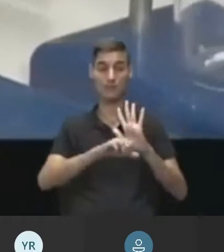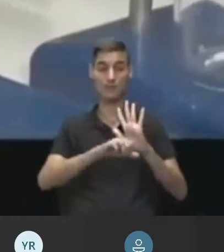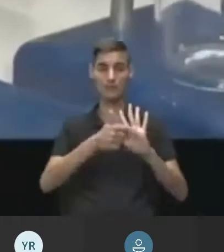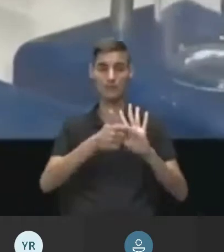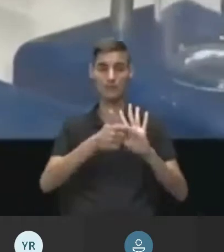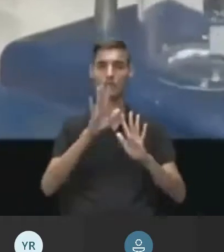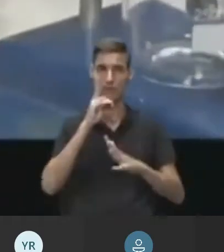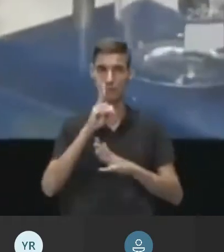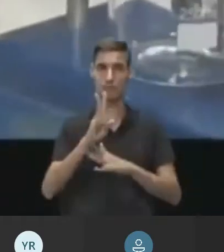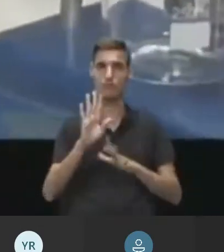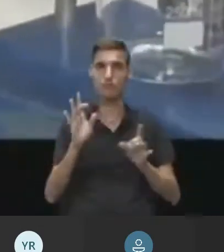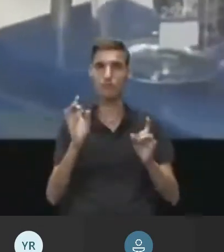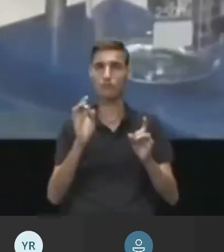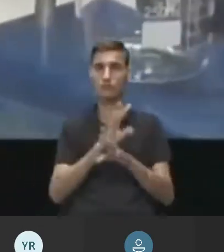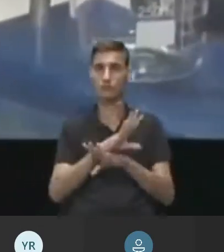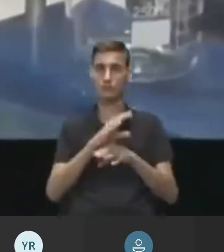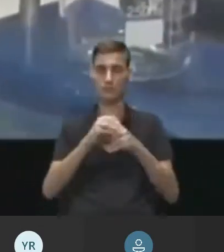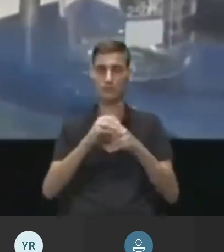superior.